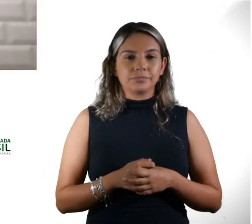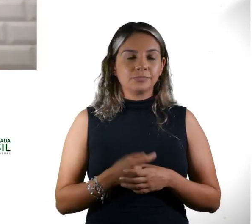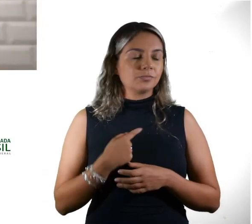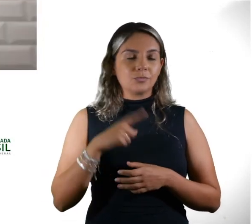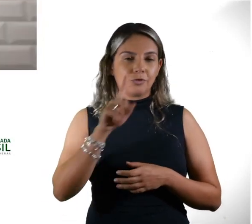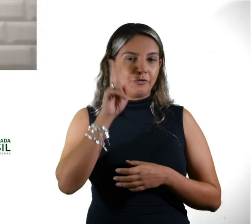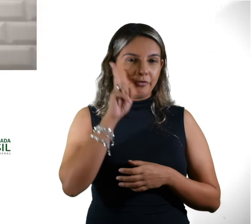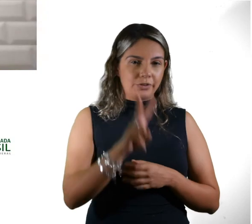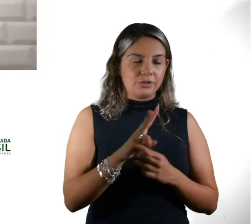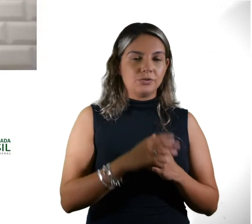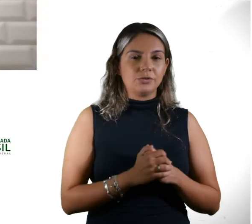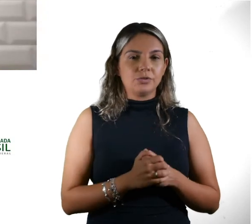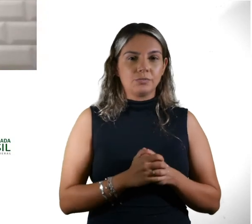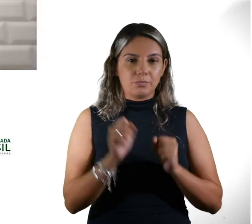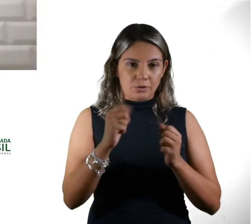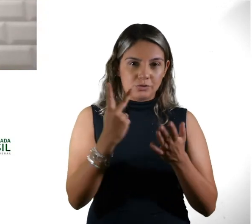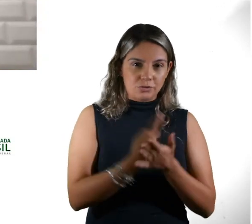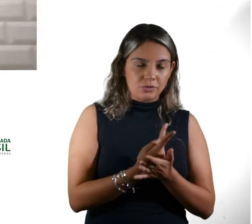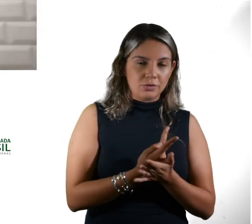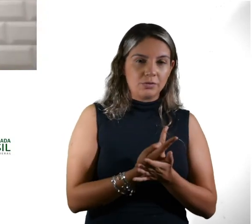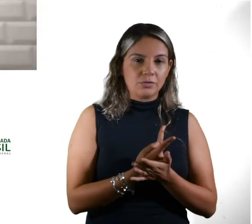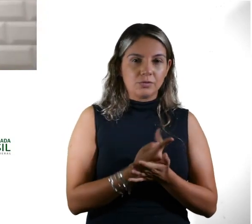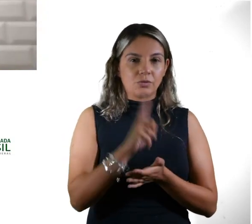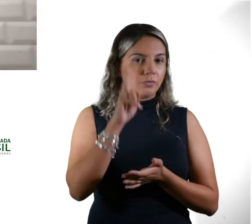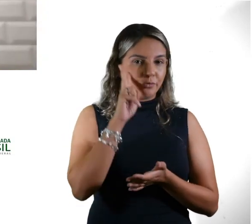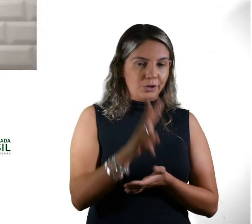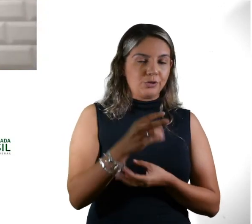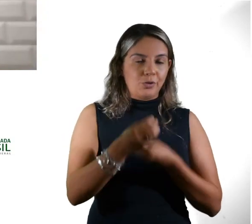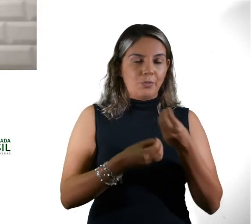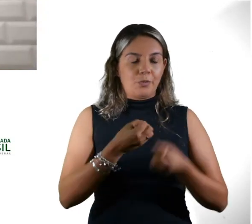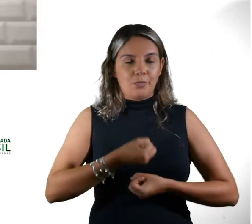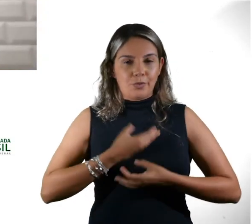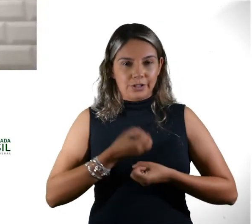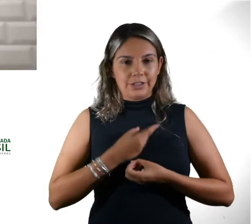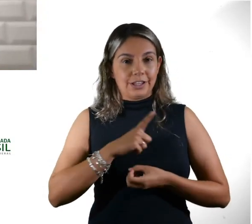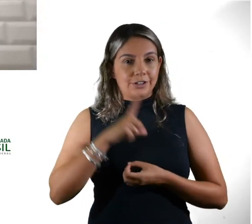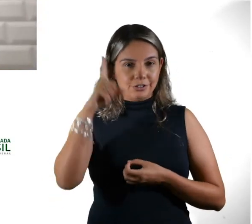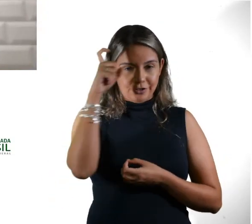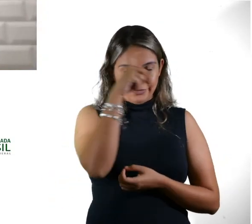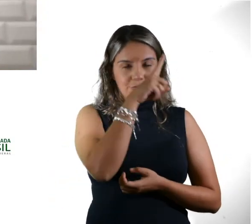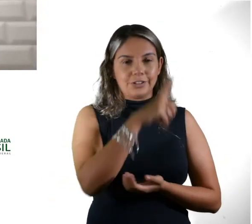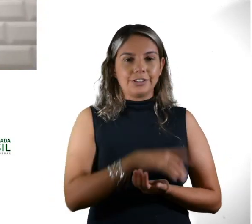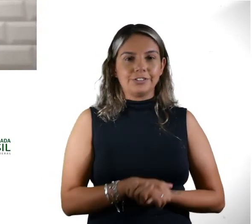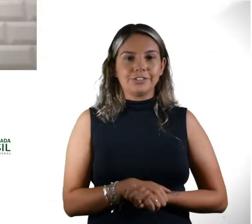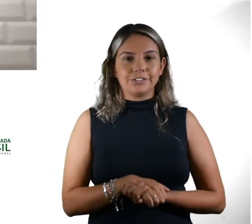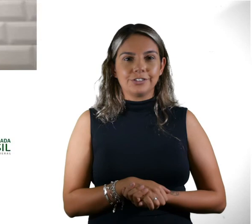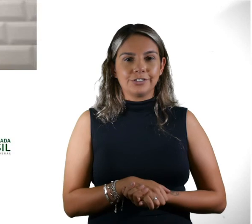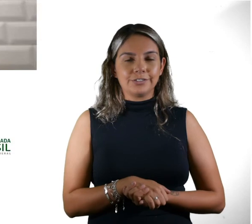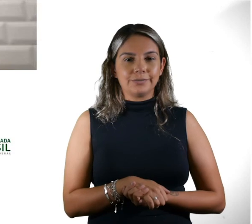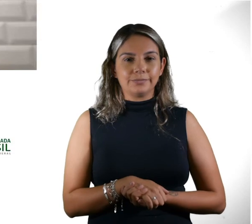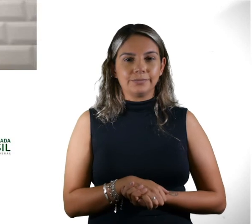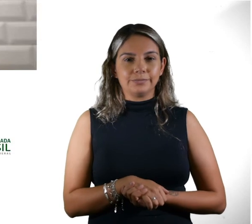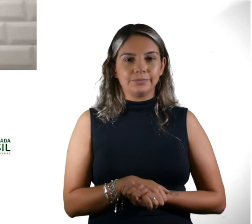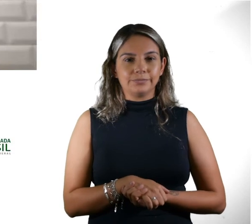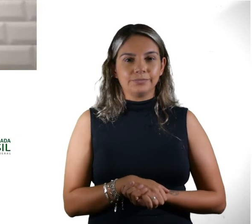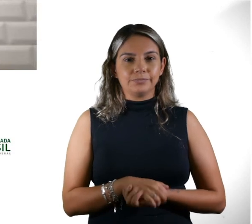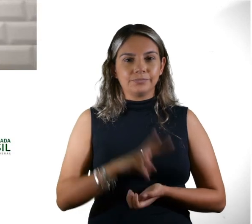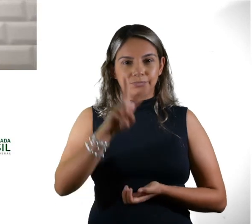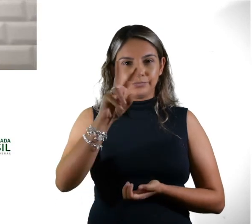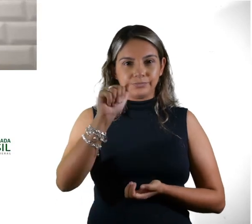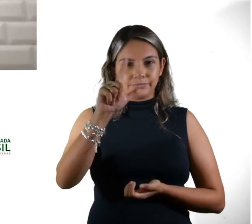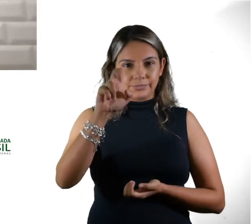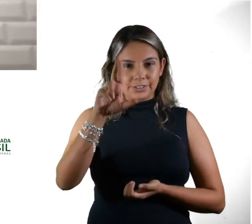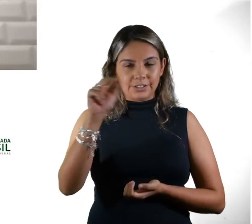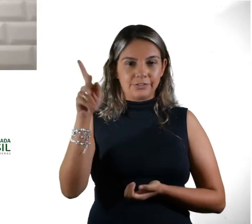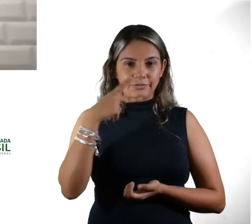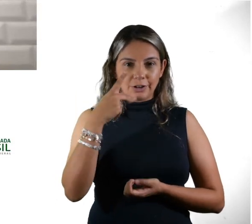Mas eu não me vejo, quer dizer, pode acontecer até um dia, mas eu não me vejo como poeta, tenho dificuldade em me assumir como poeta. Olha, Valéria Andrade